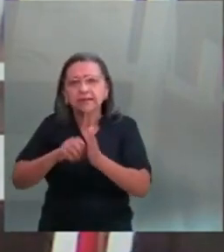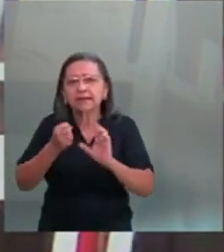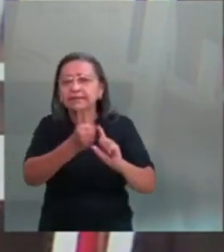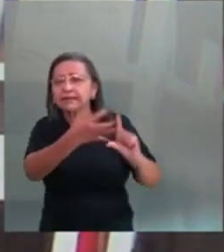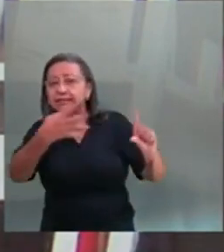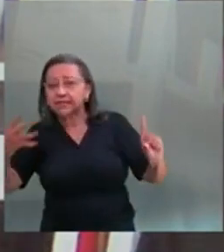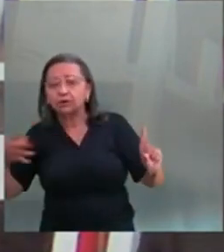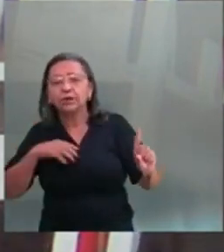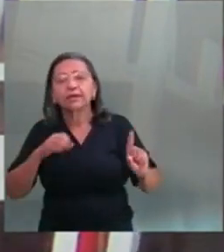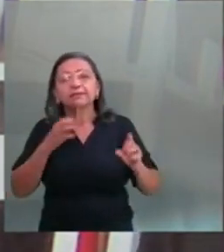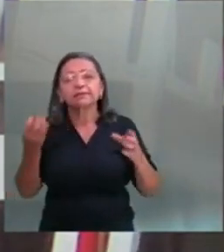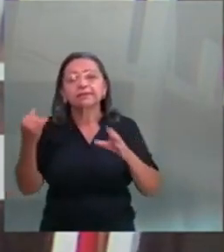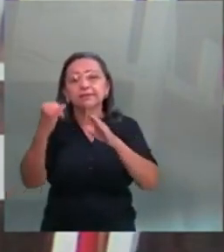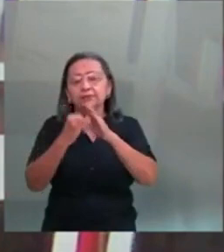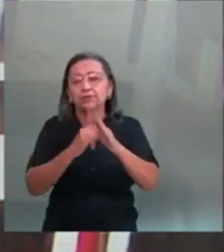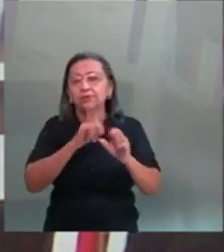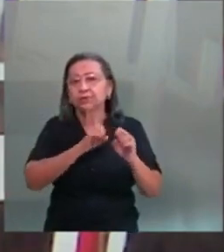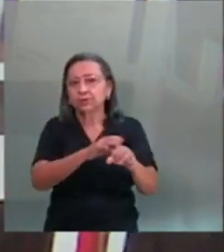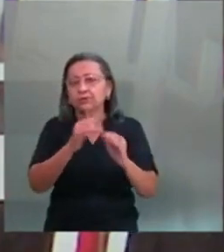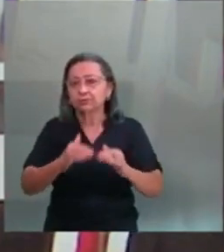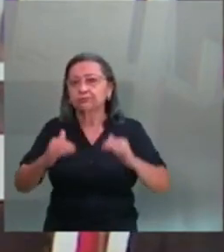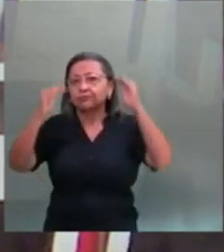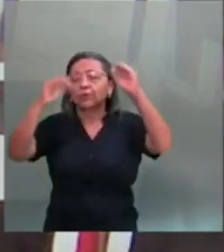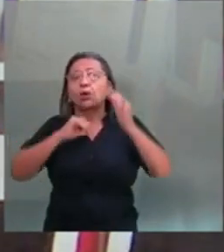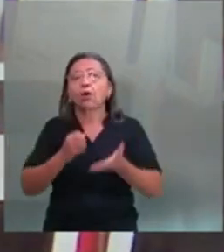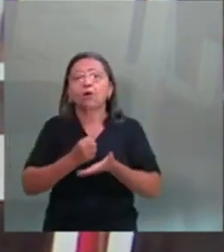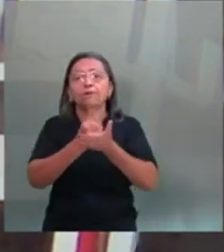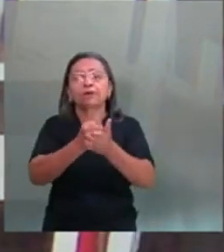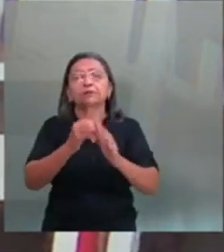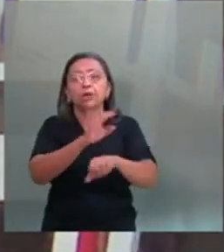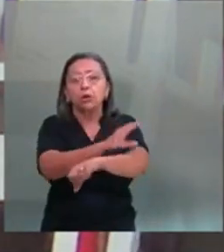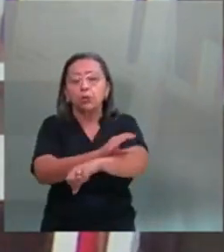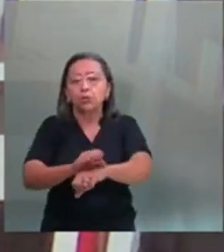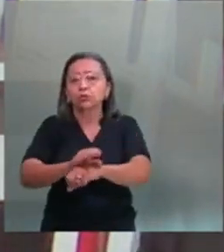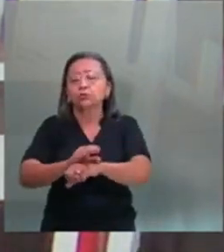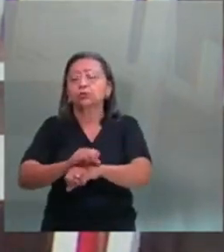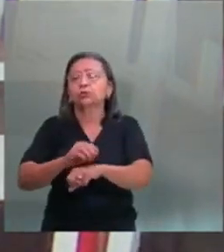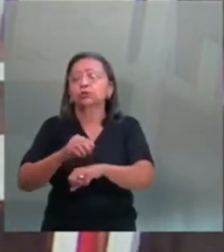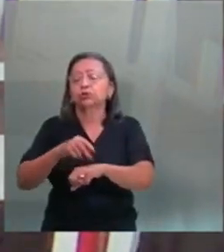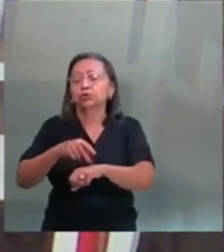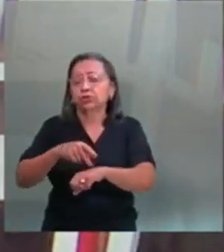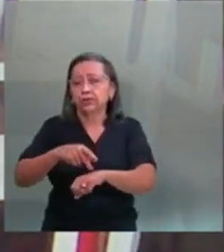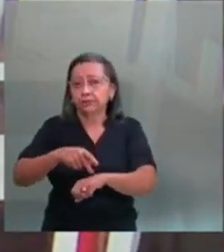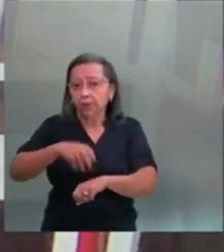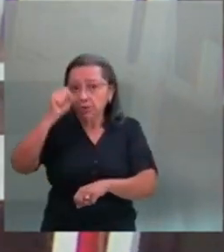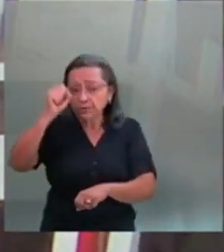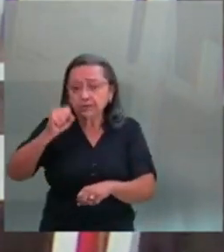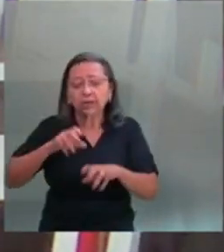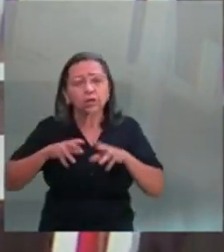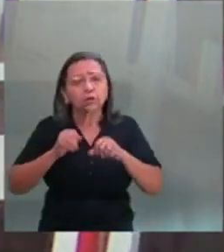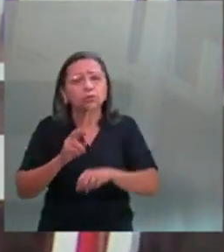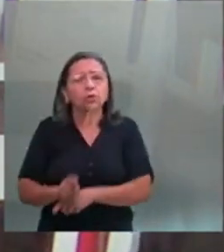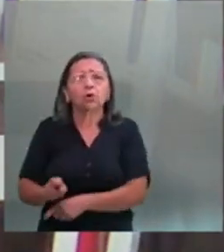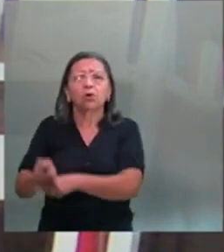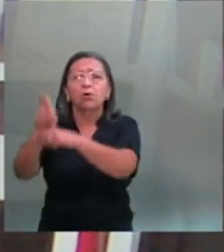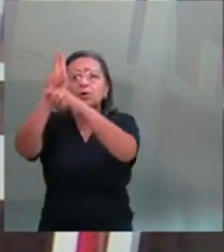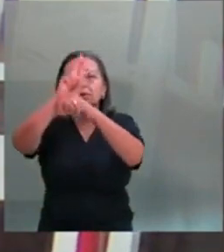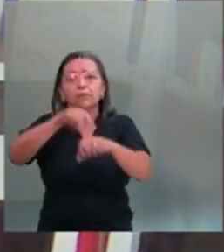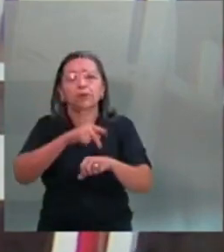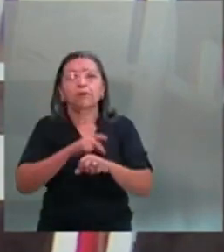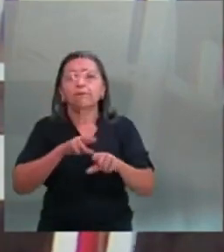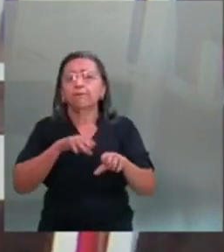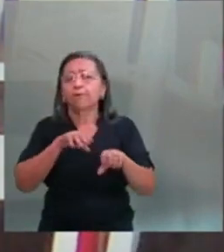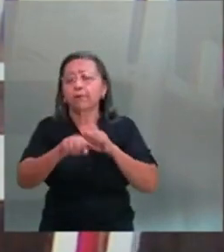nas instituições de educação superior, que oferecem cursos de graduação e pós-graduação em todas as regiões do país,